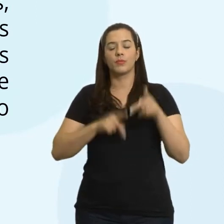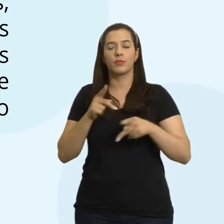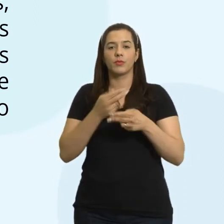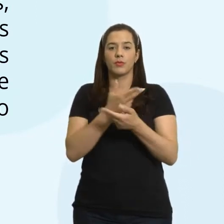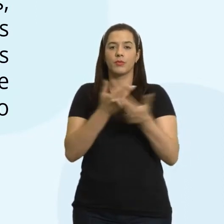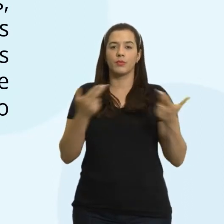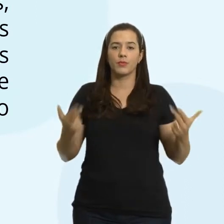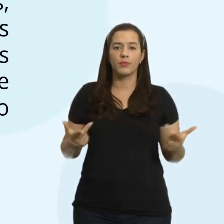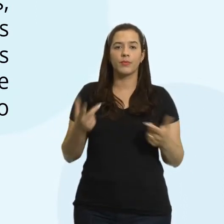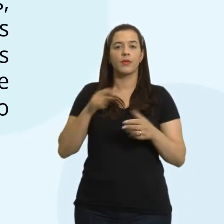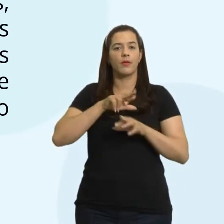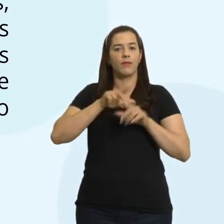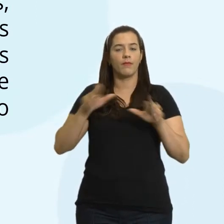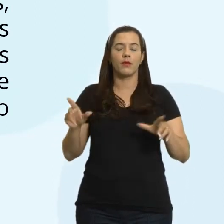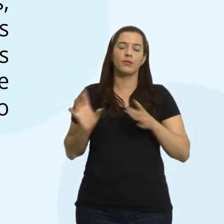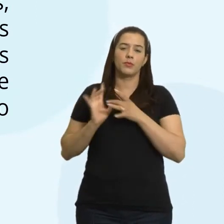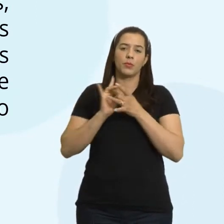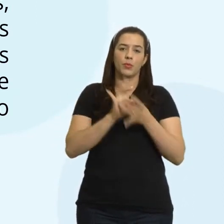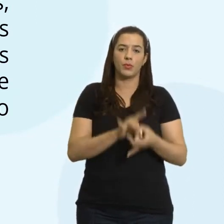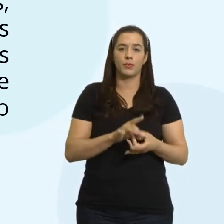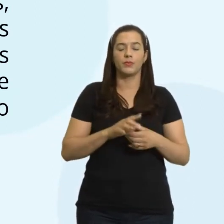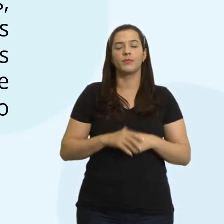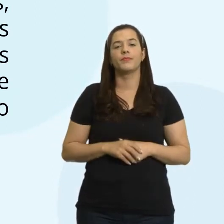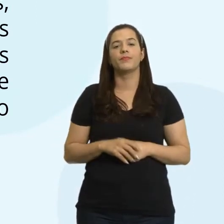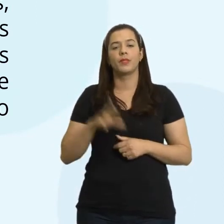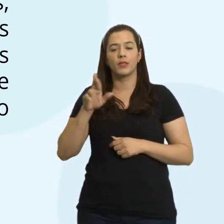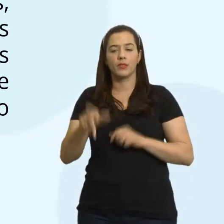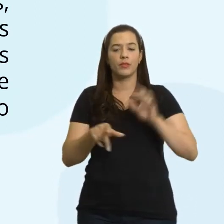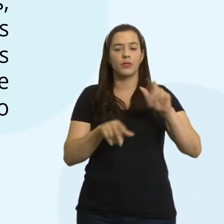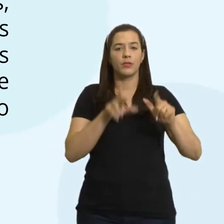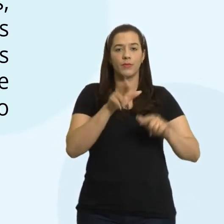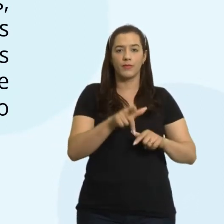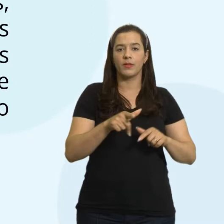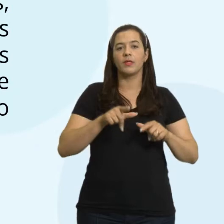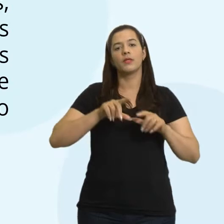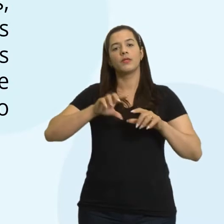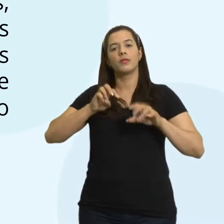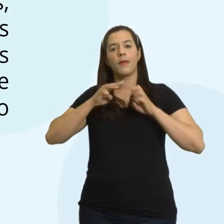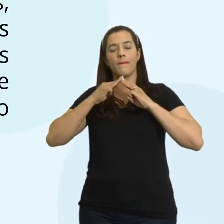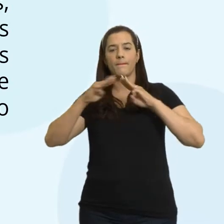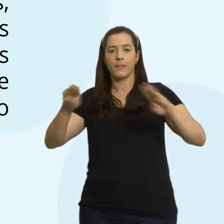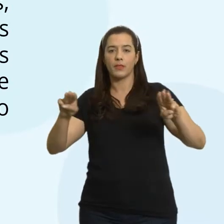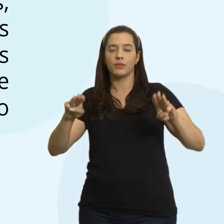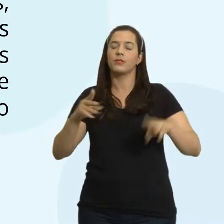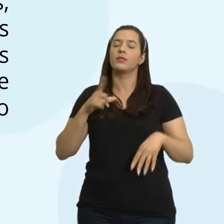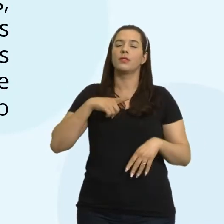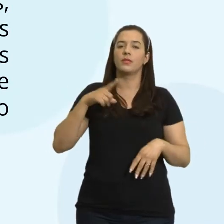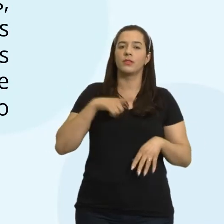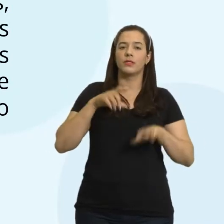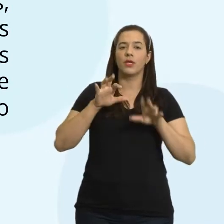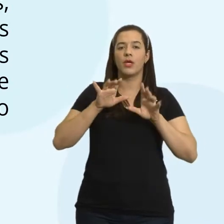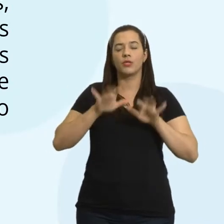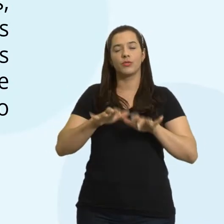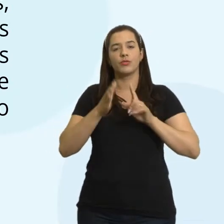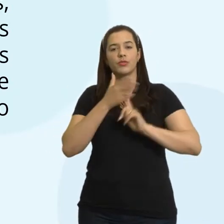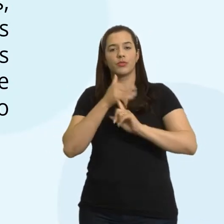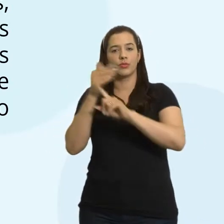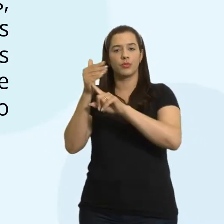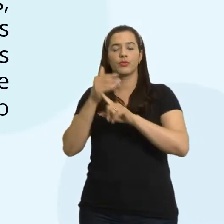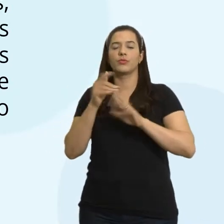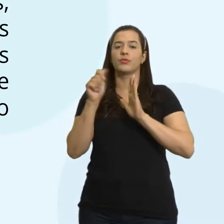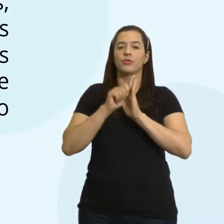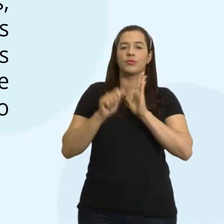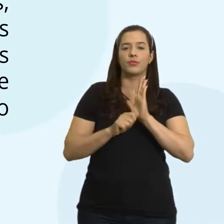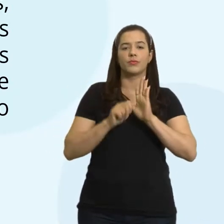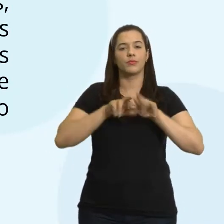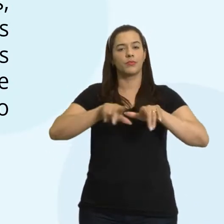em diversos contextos e por meio de diferentes mídias e tecnologias digitais de informação e comunicação.